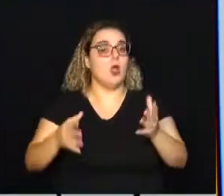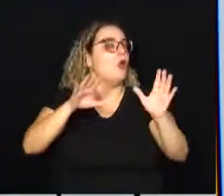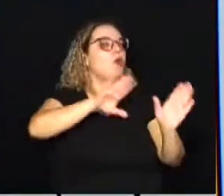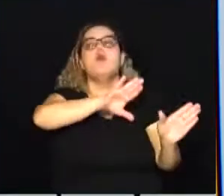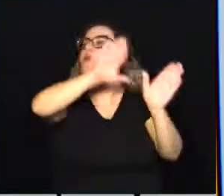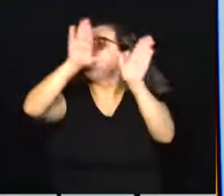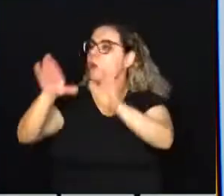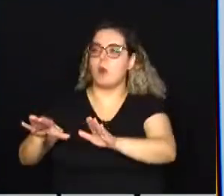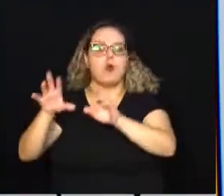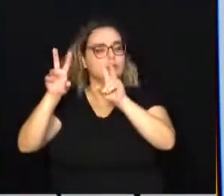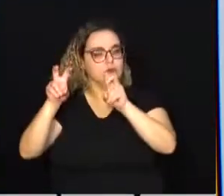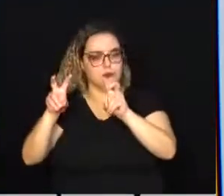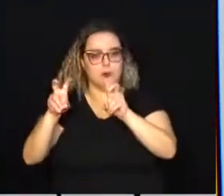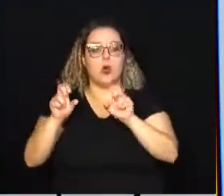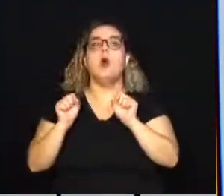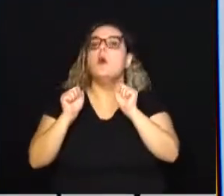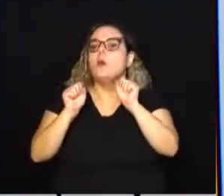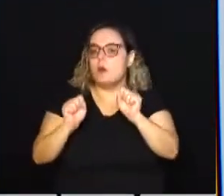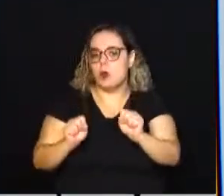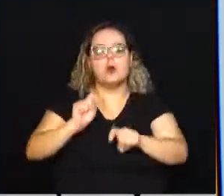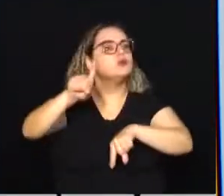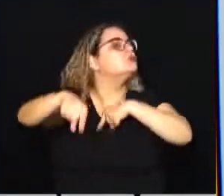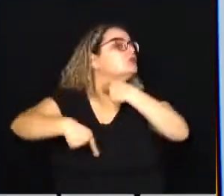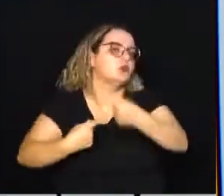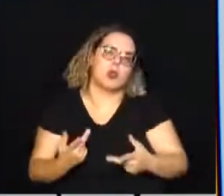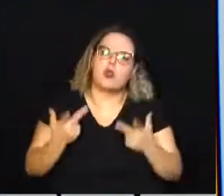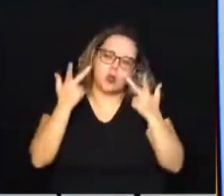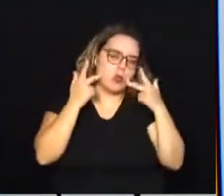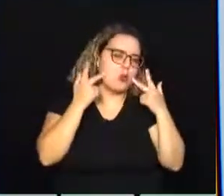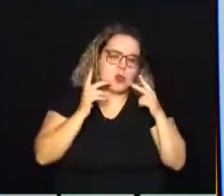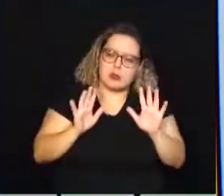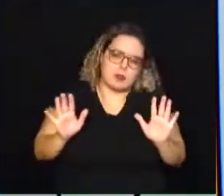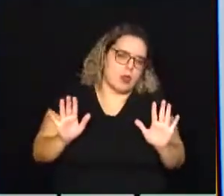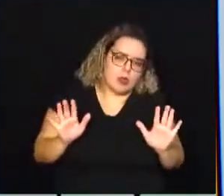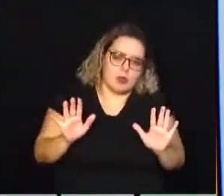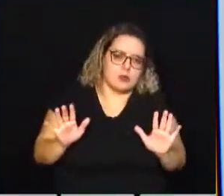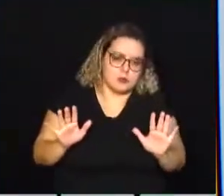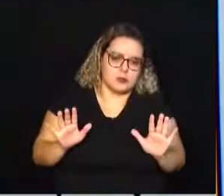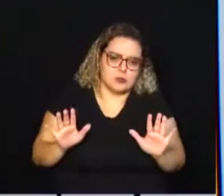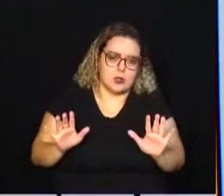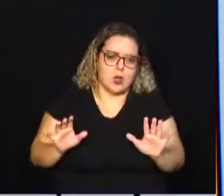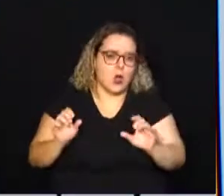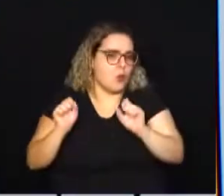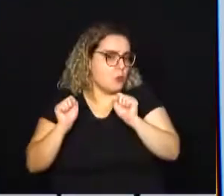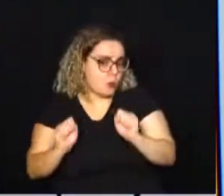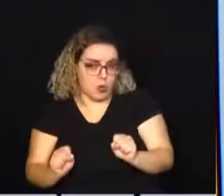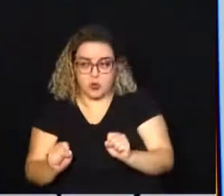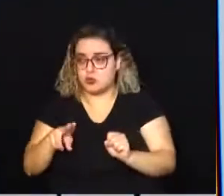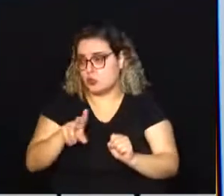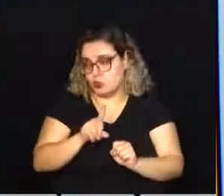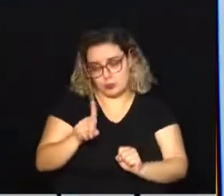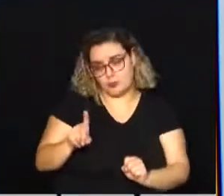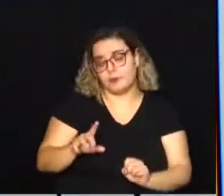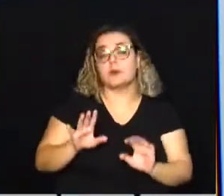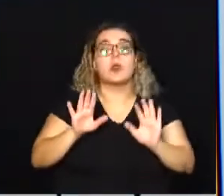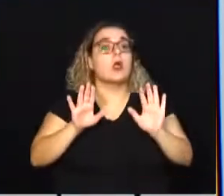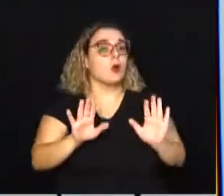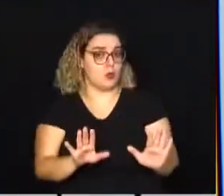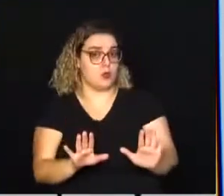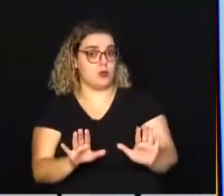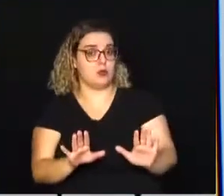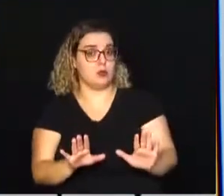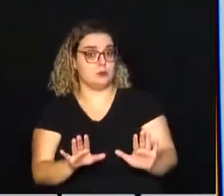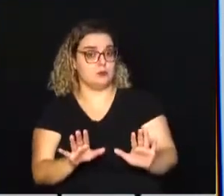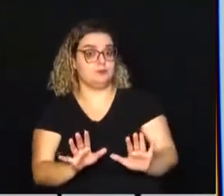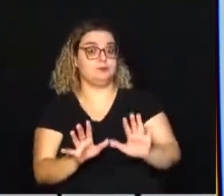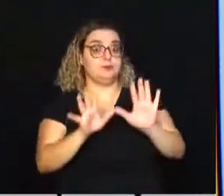porque esse tema pode vir à tona em tempos de normalidade. Okay. Se você pode o homeschooling ou não. Agora, em relação